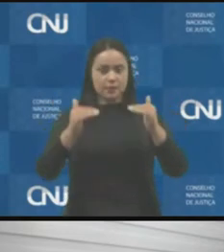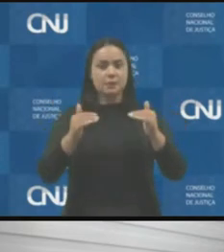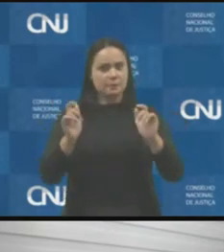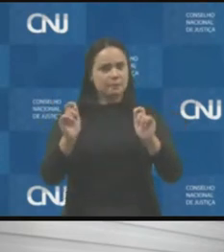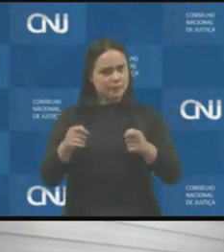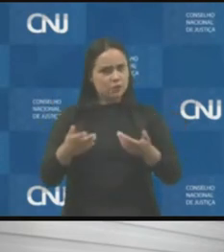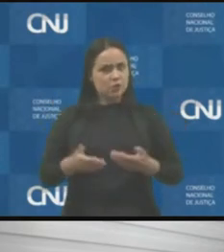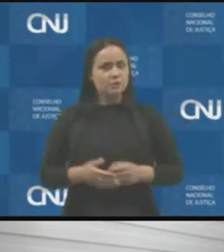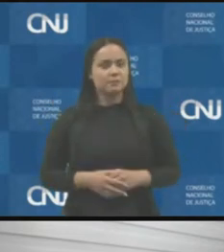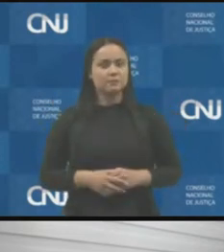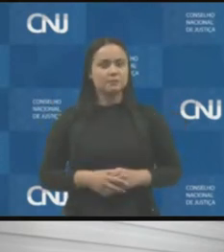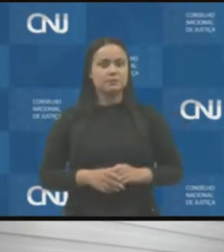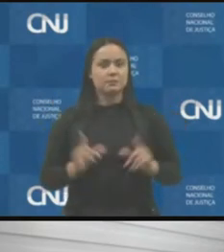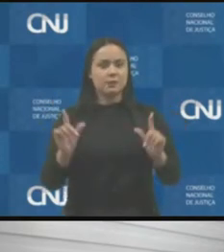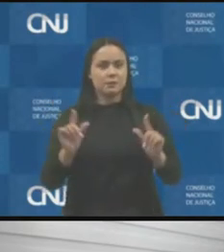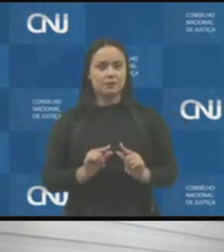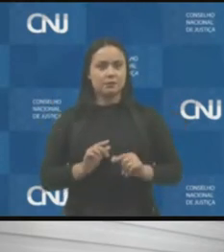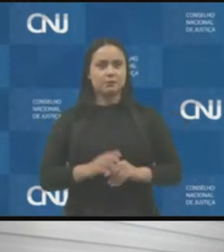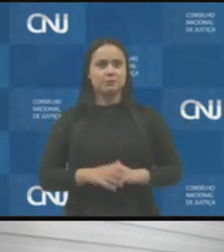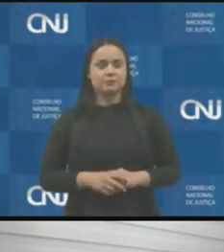permitir, bem breve.